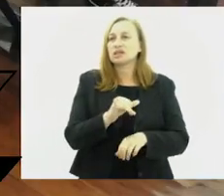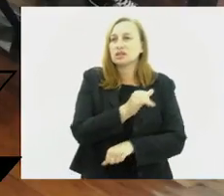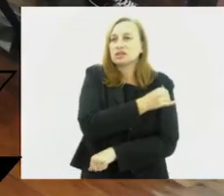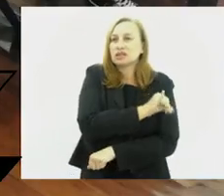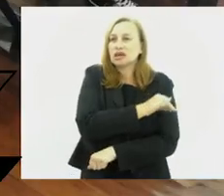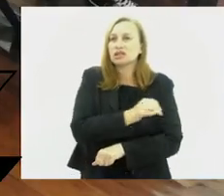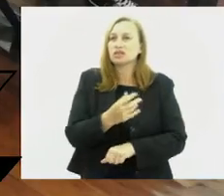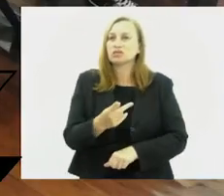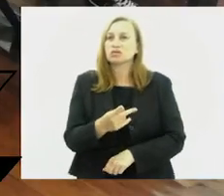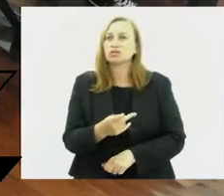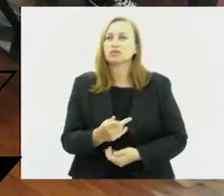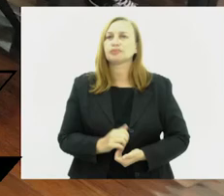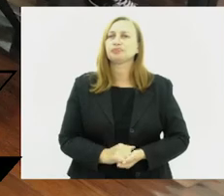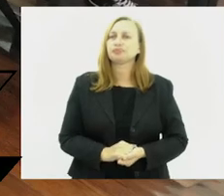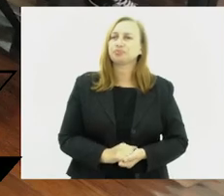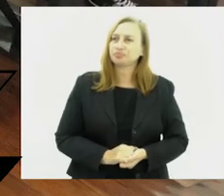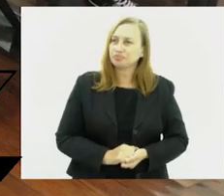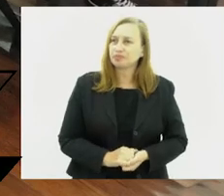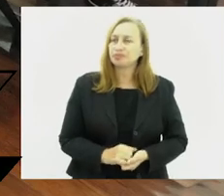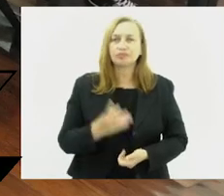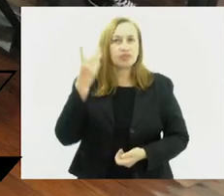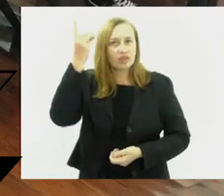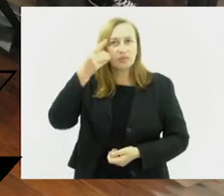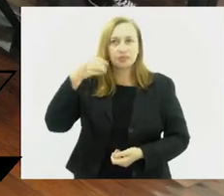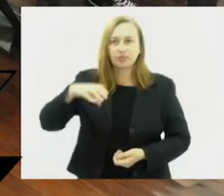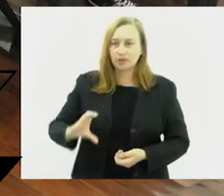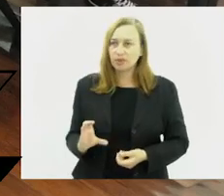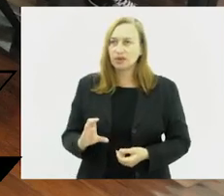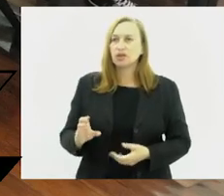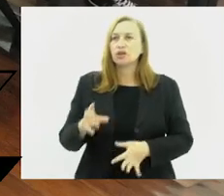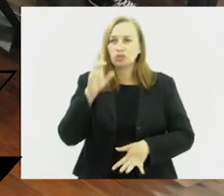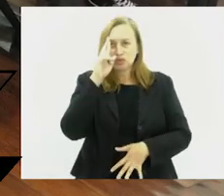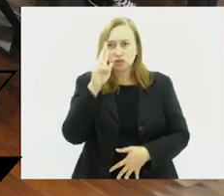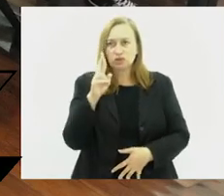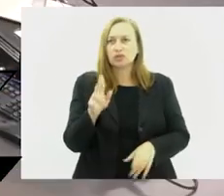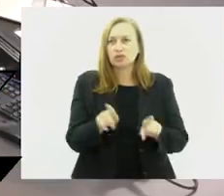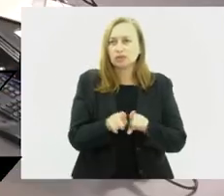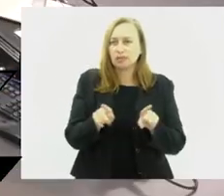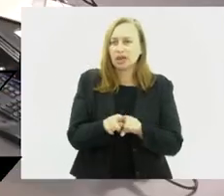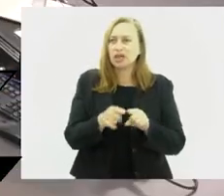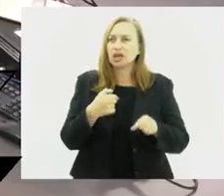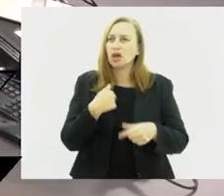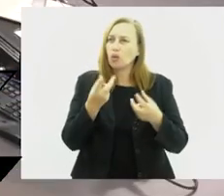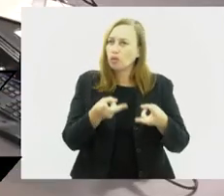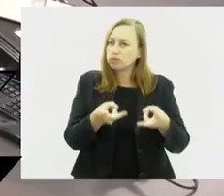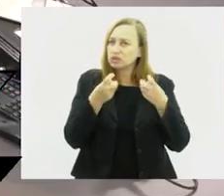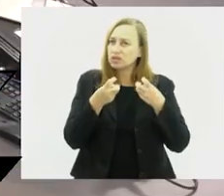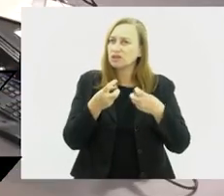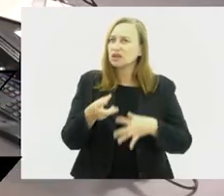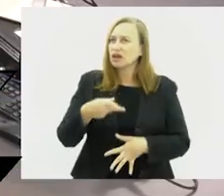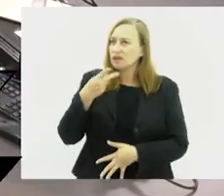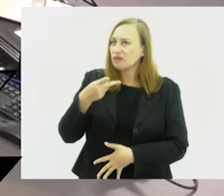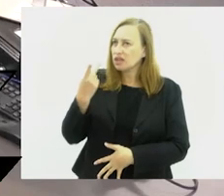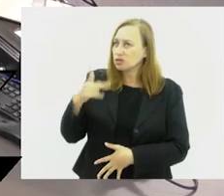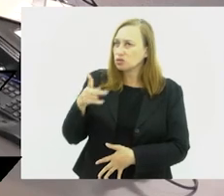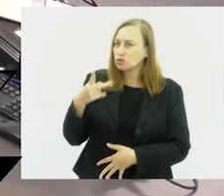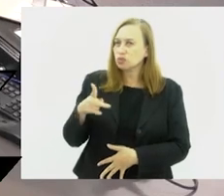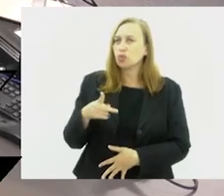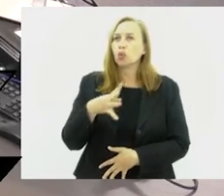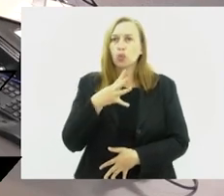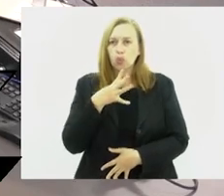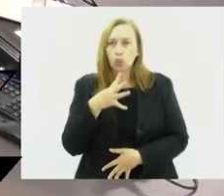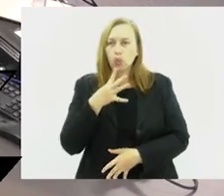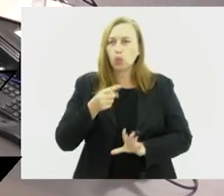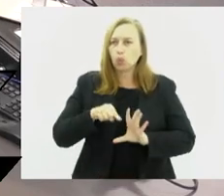Rio de Janeiro. Presidente, me permite muito rapidamente, deputado Carlos, um comentário Mendes. Também, como Vossa Excelência, apreciei imensamente as palavras de quem conhece